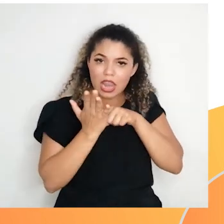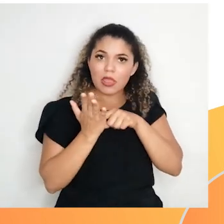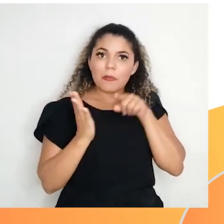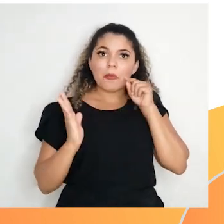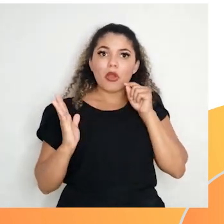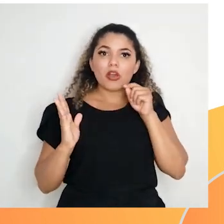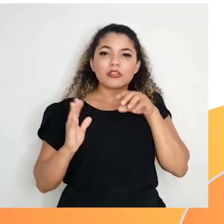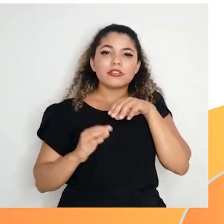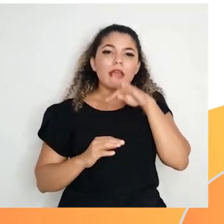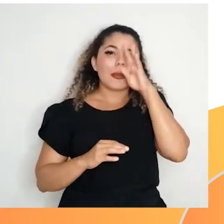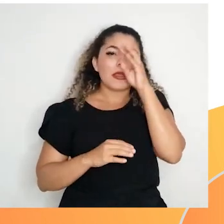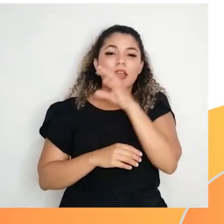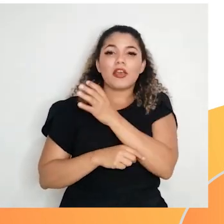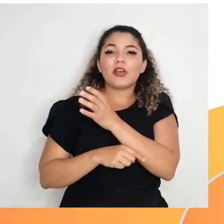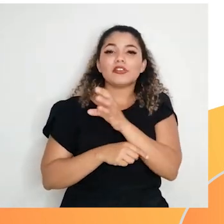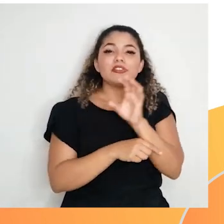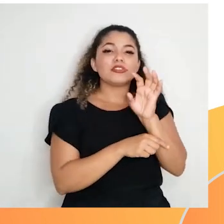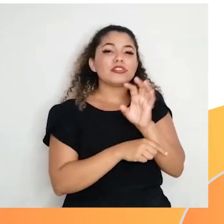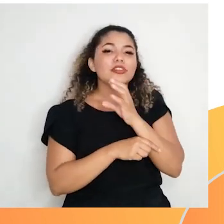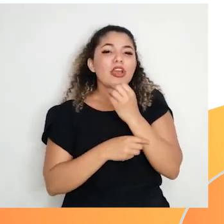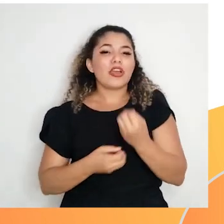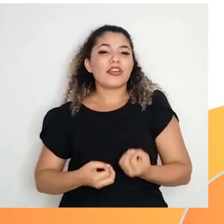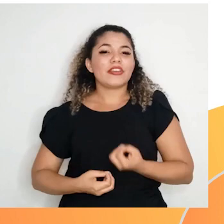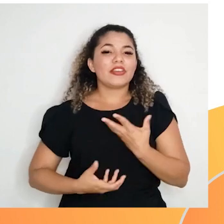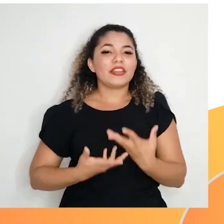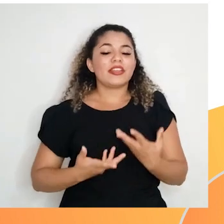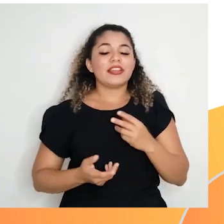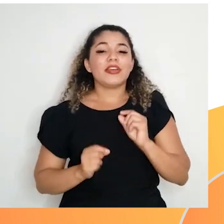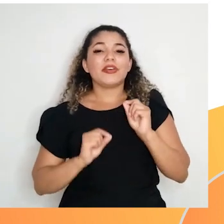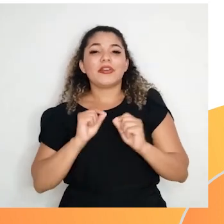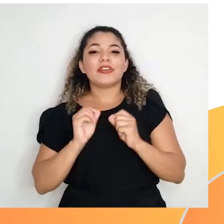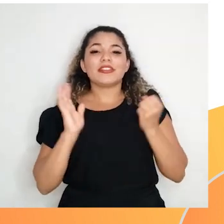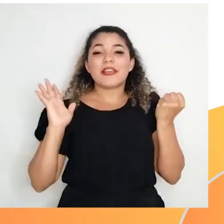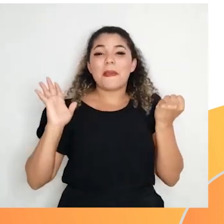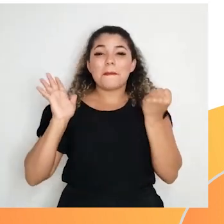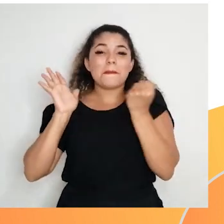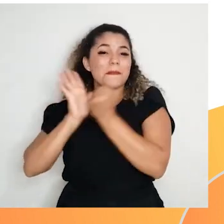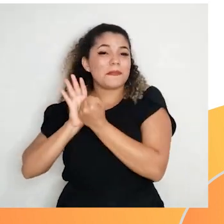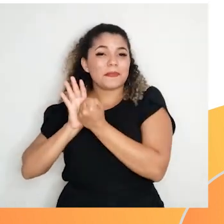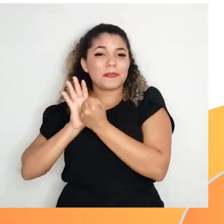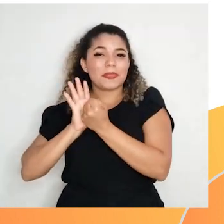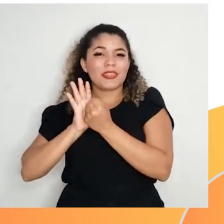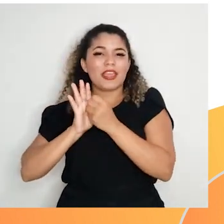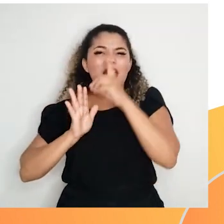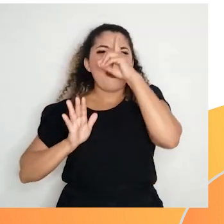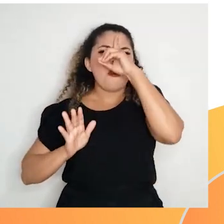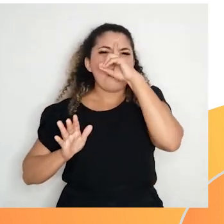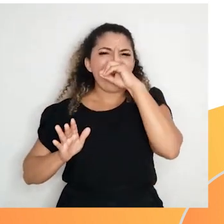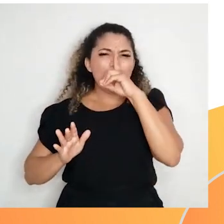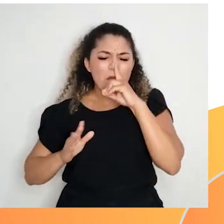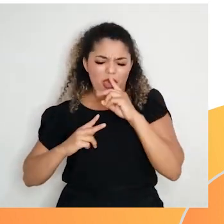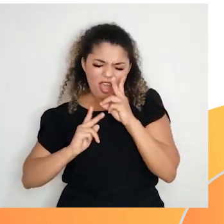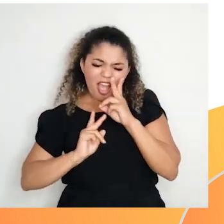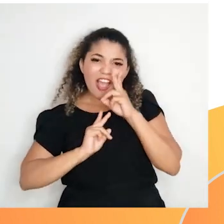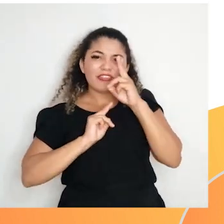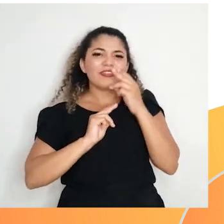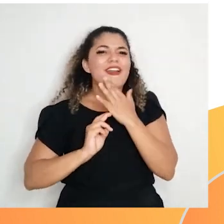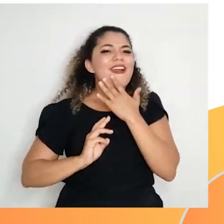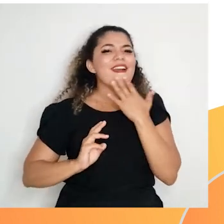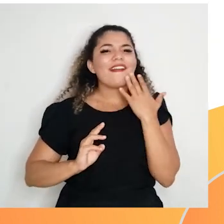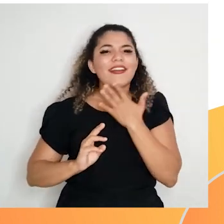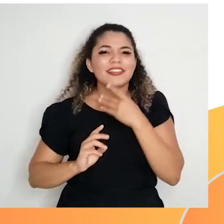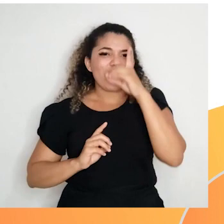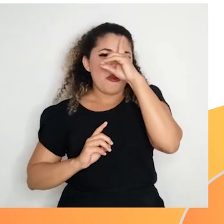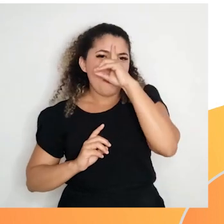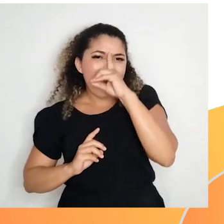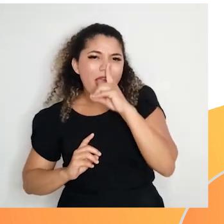os girassóis de Van Gogh. Os girassóis de Van Gogh que são marcados por um amarelo intenso,